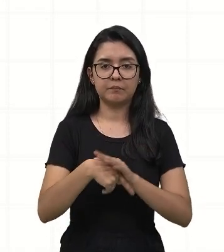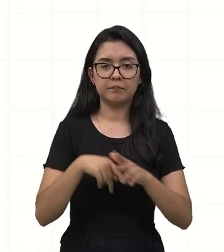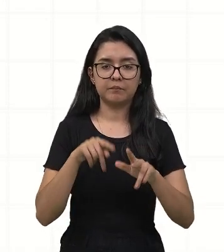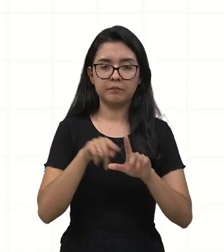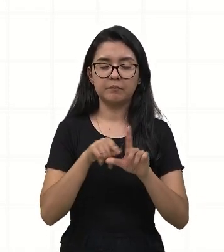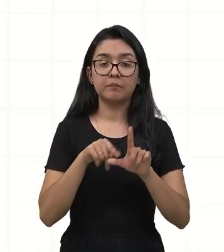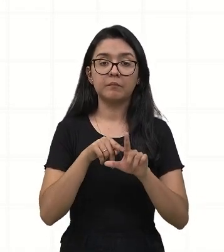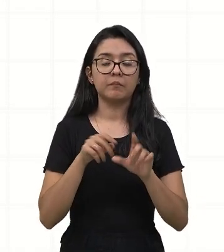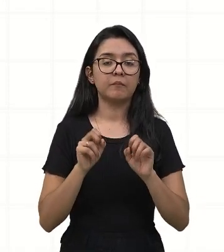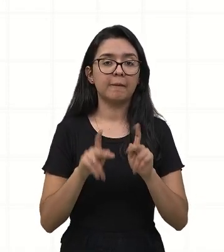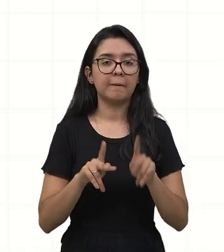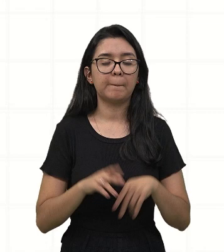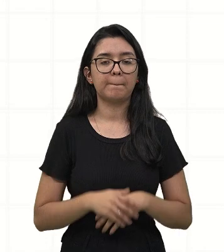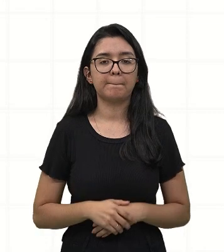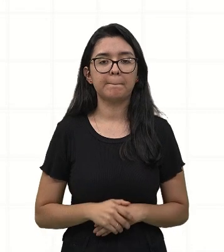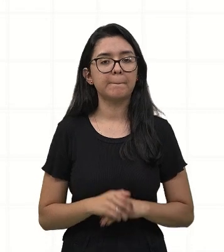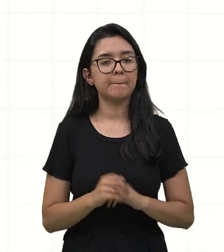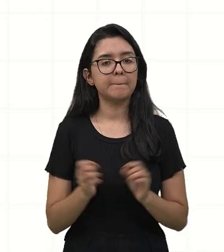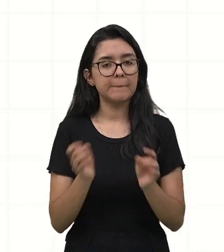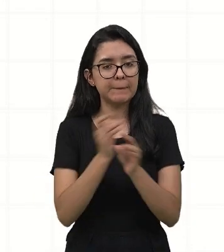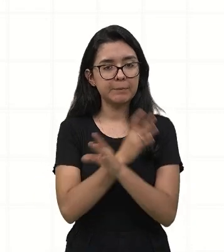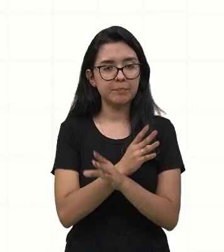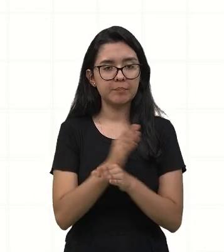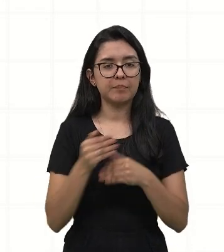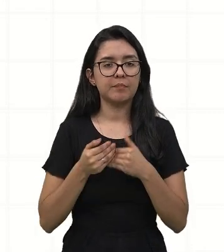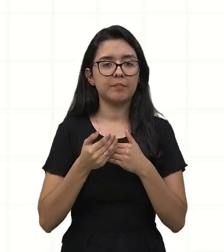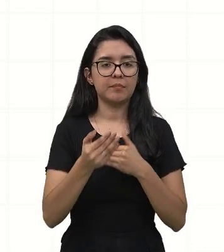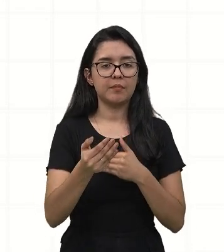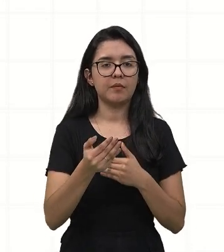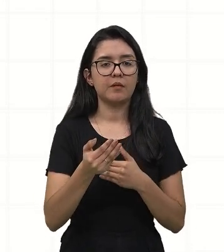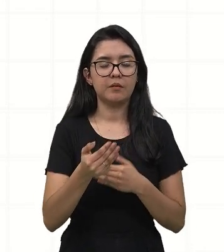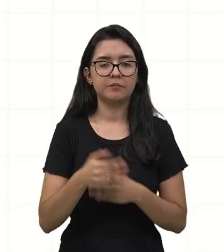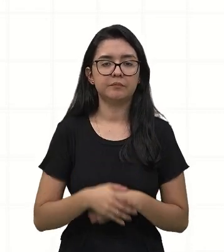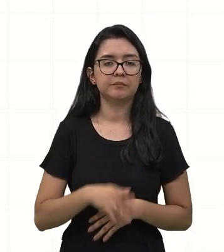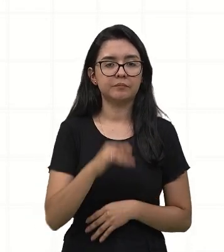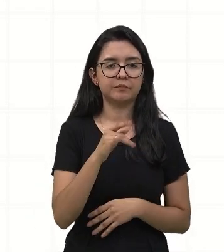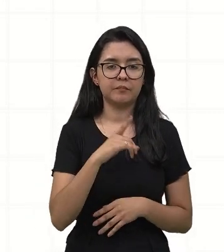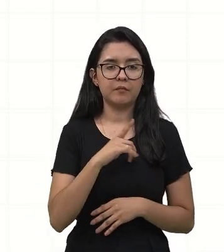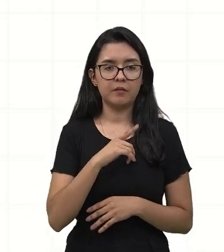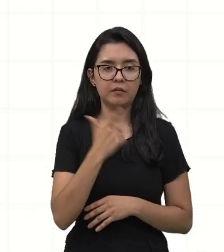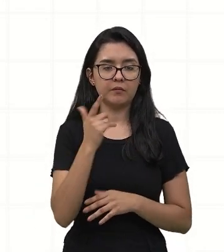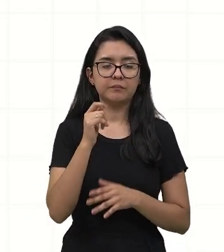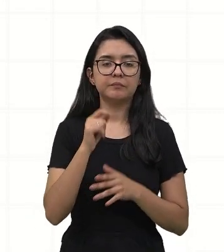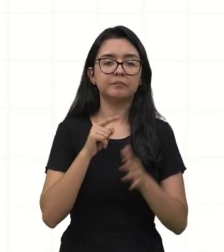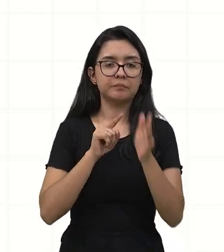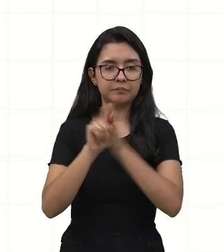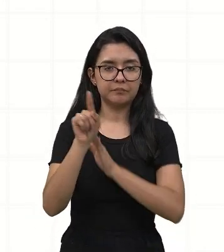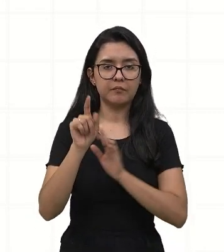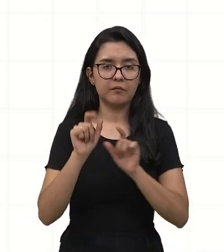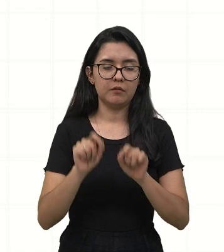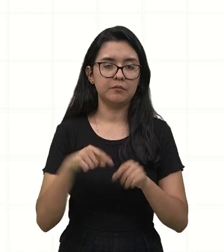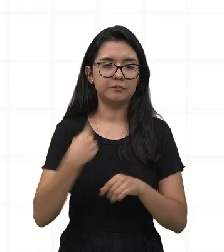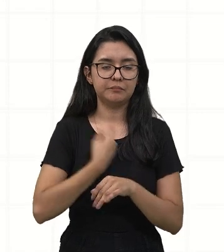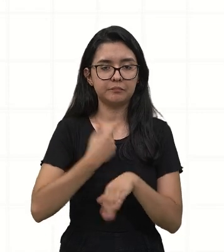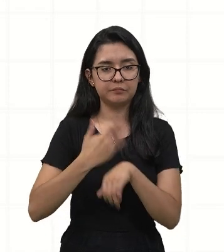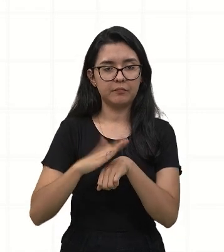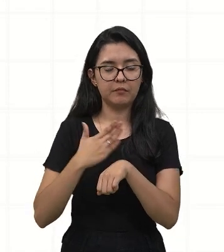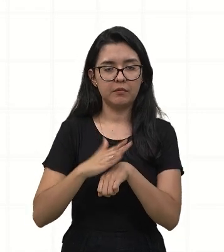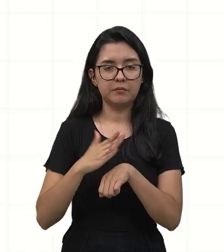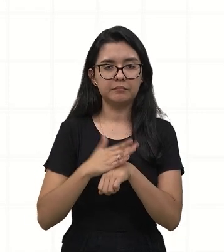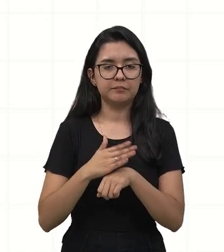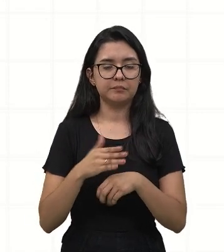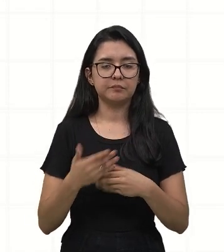ângulos. Tudo bem? Dito isto, vamos continuar, porque tem uma questãozinha bem bacana aqui. Bem, já que nós estamos tratando aqui de